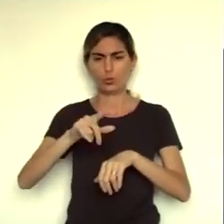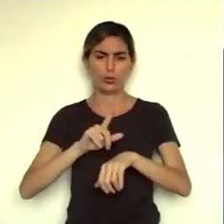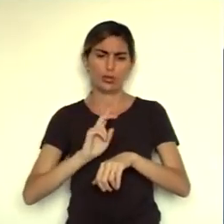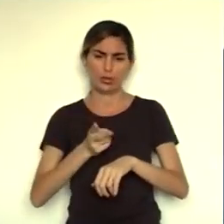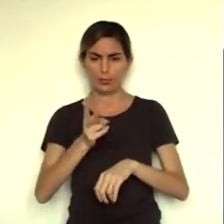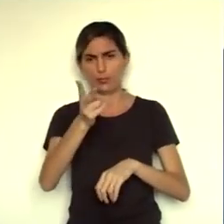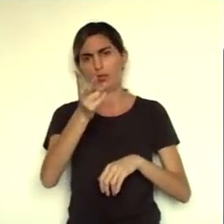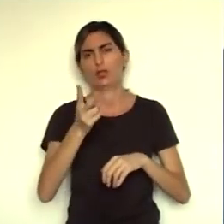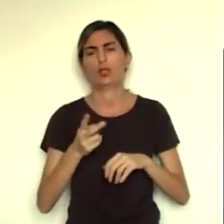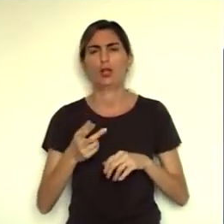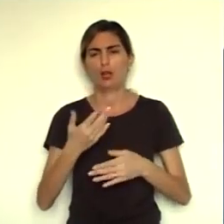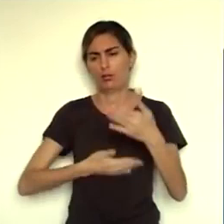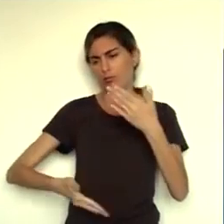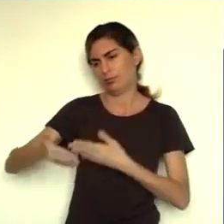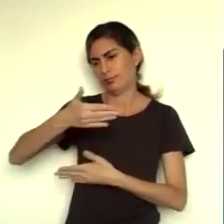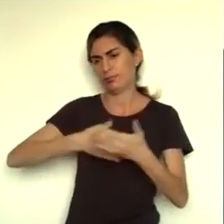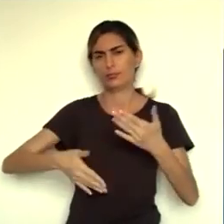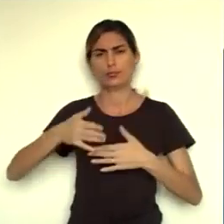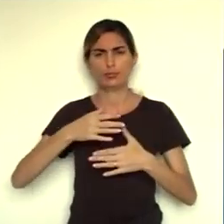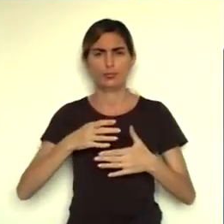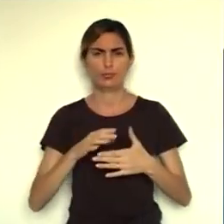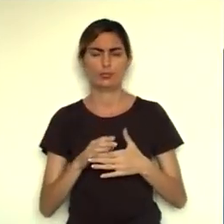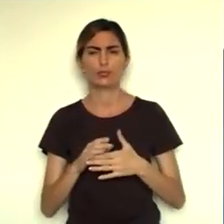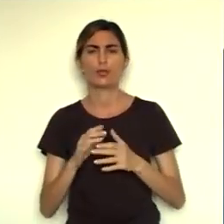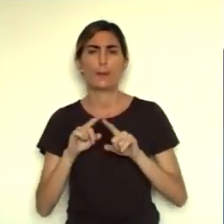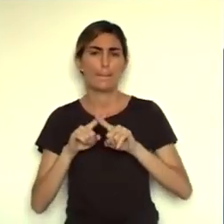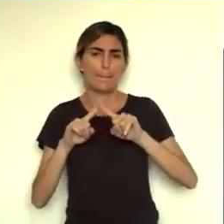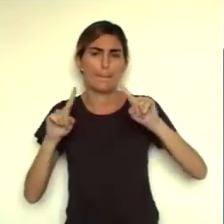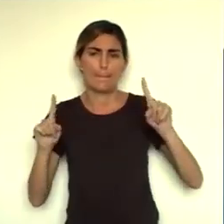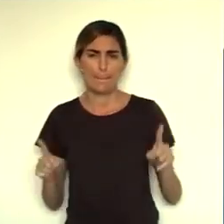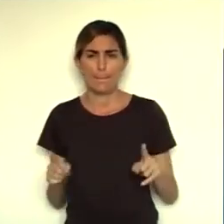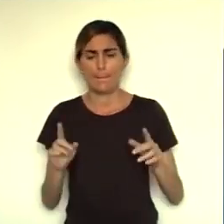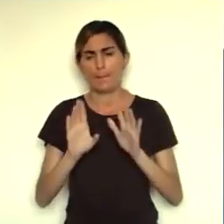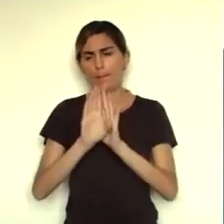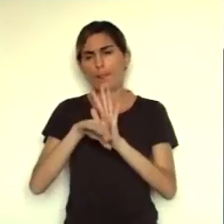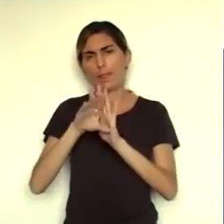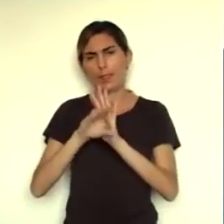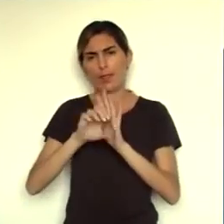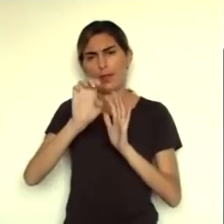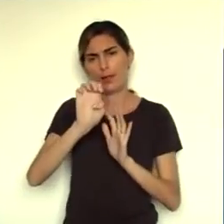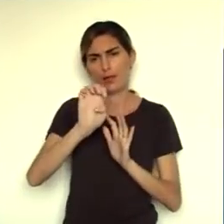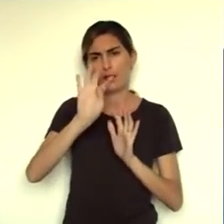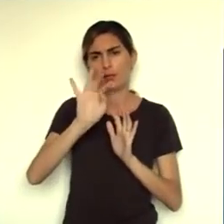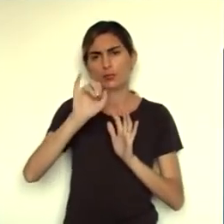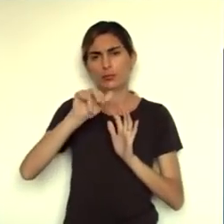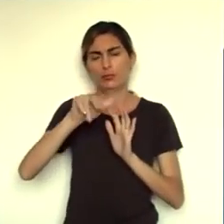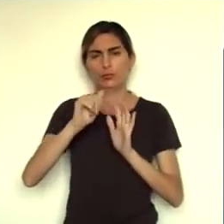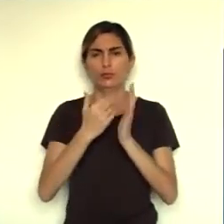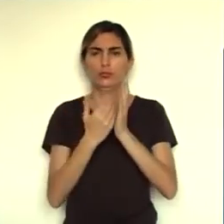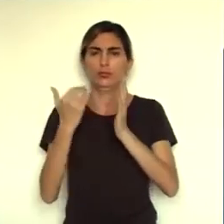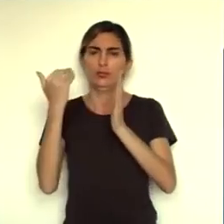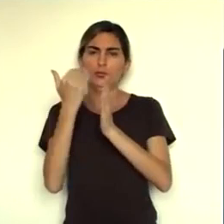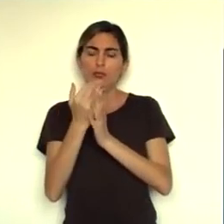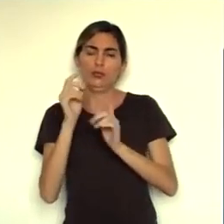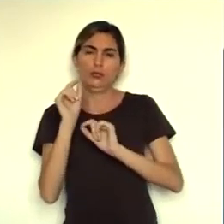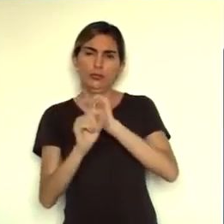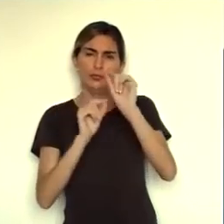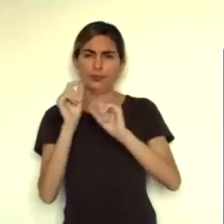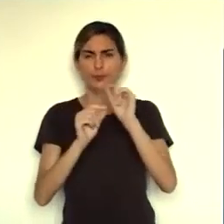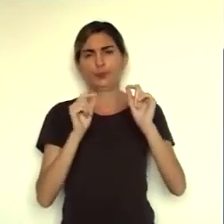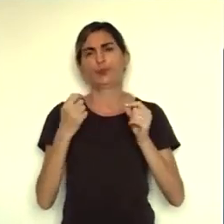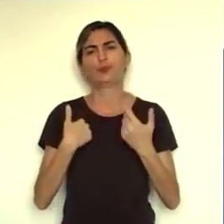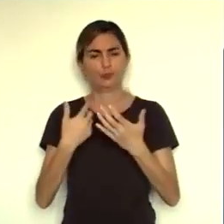salientar o tempo todo que essas relações elas estão presentes, mas o conceito de etnia ele leva muito mais em